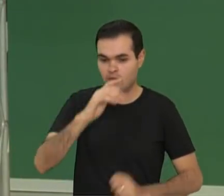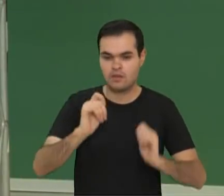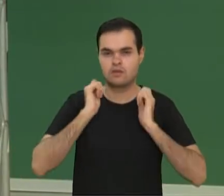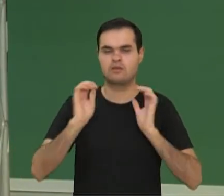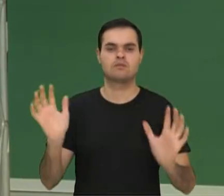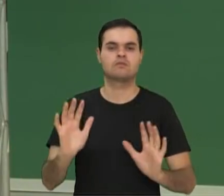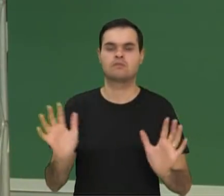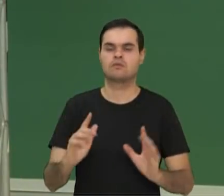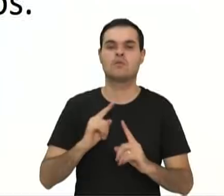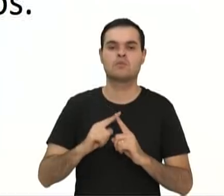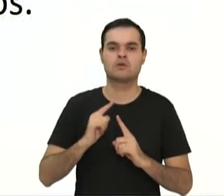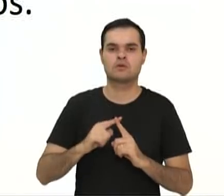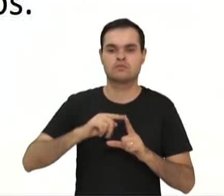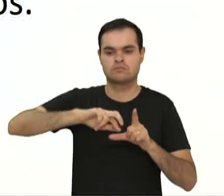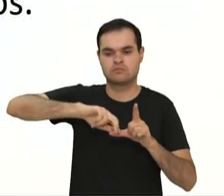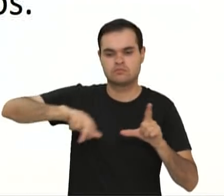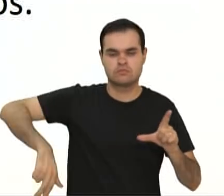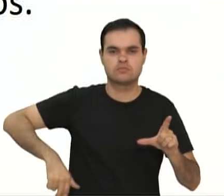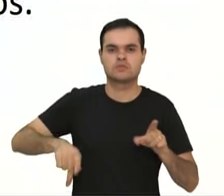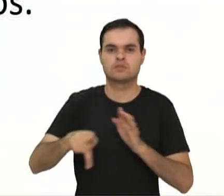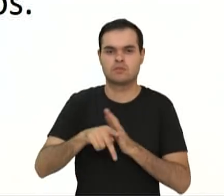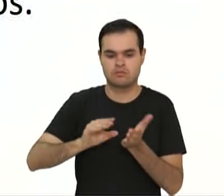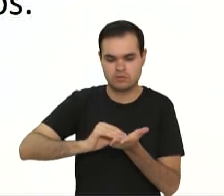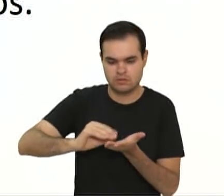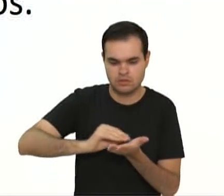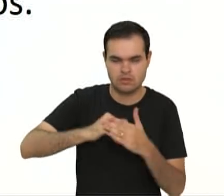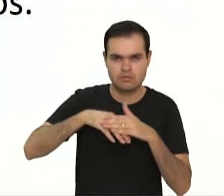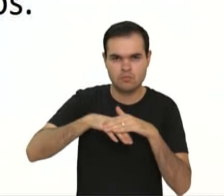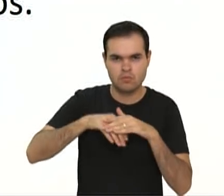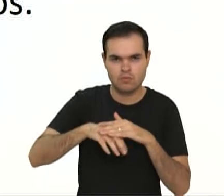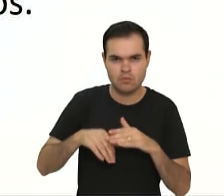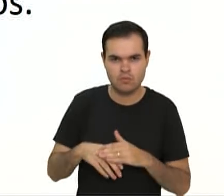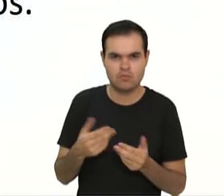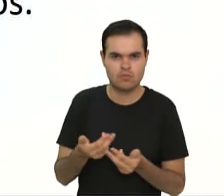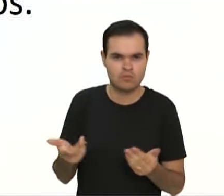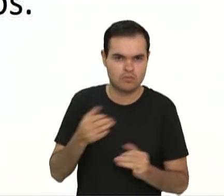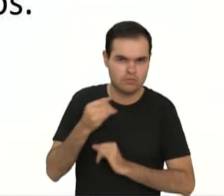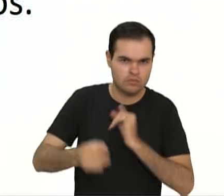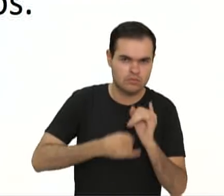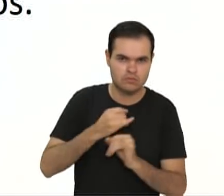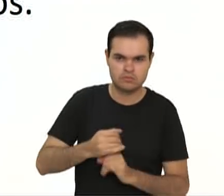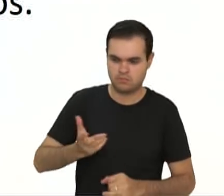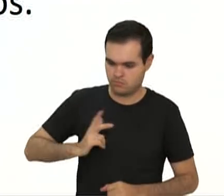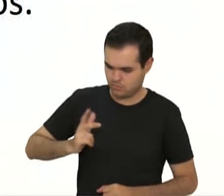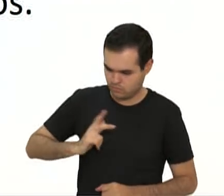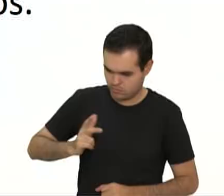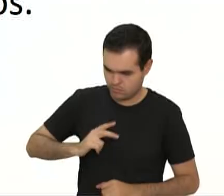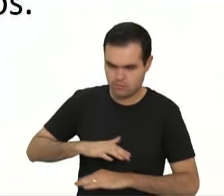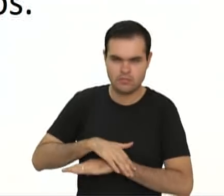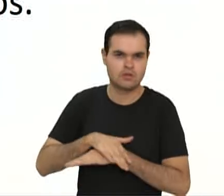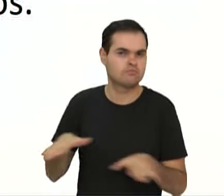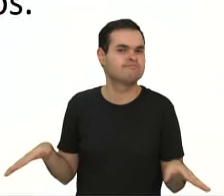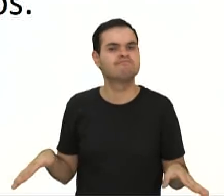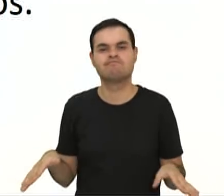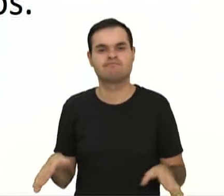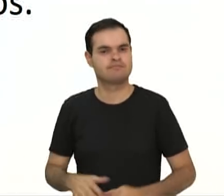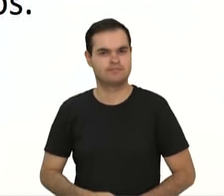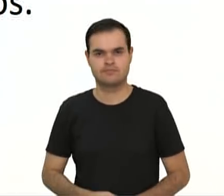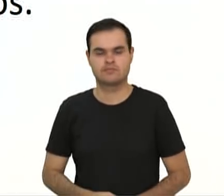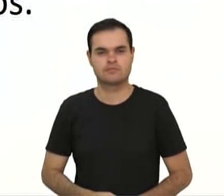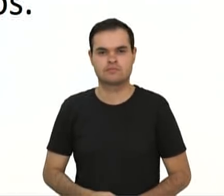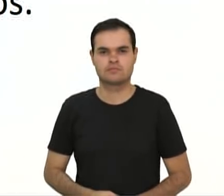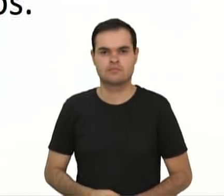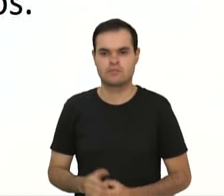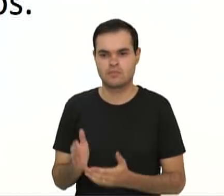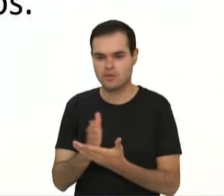as mídias sociais e as bases de dados de comércio eletrônico acabaram com qualquer pretensão de privacidade,